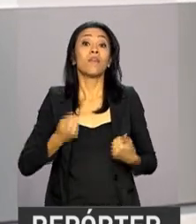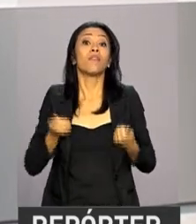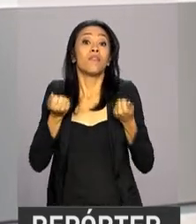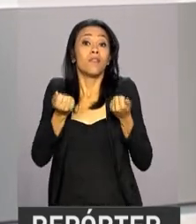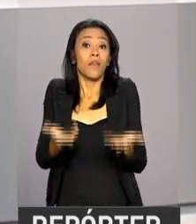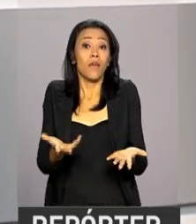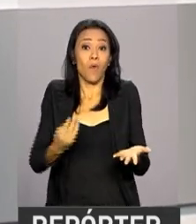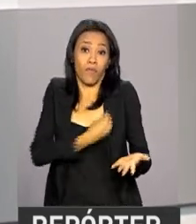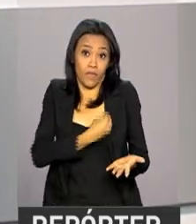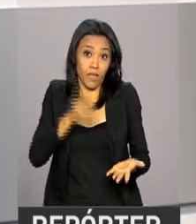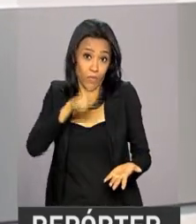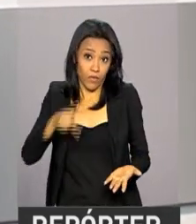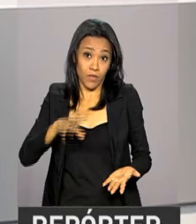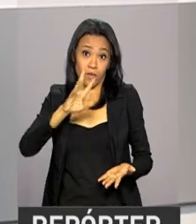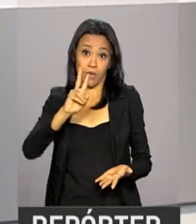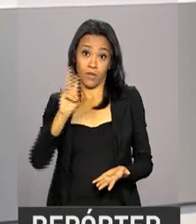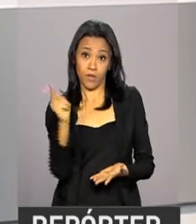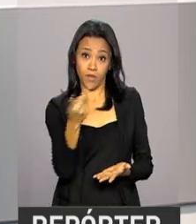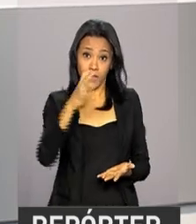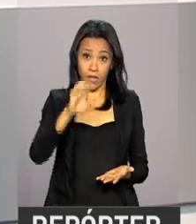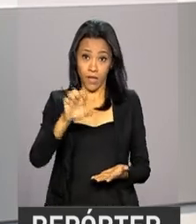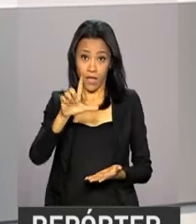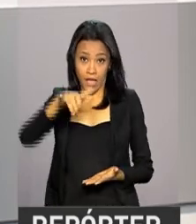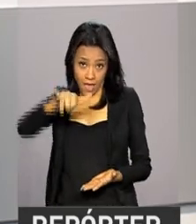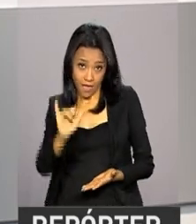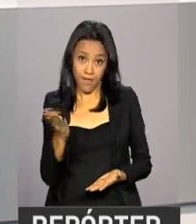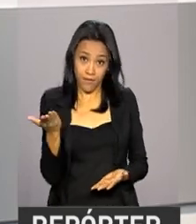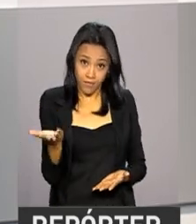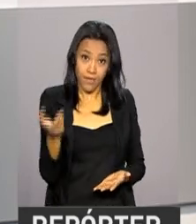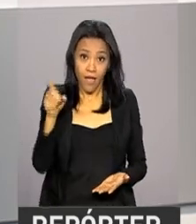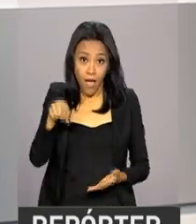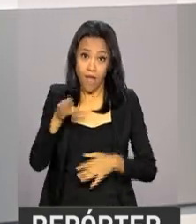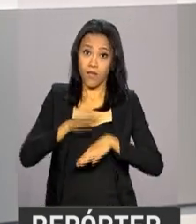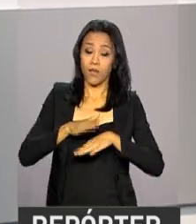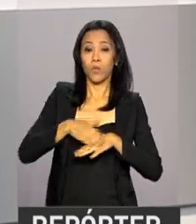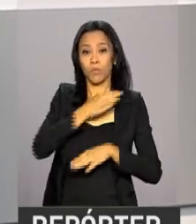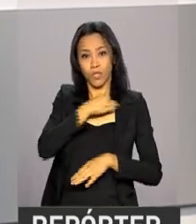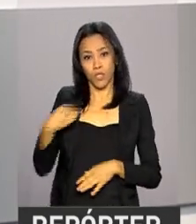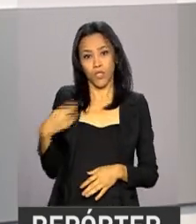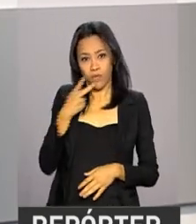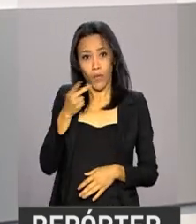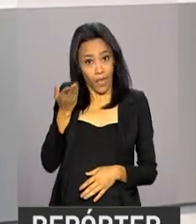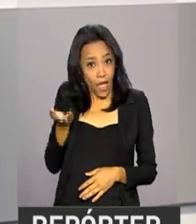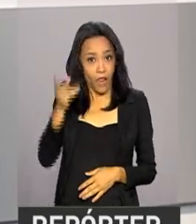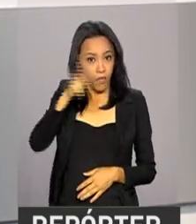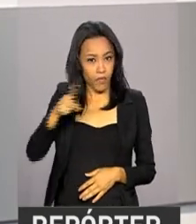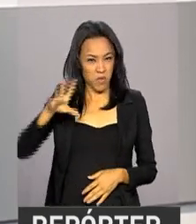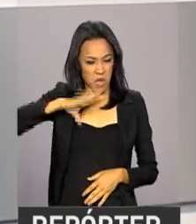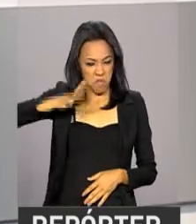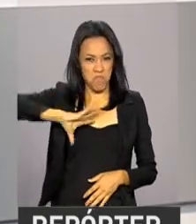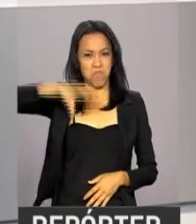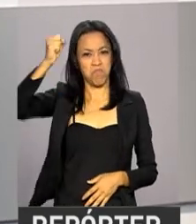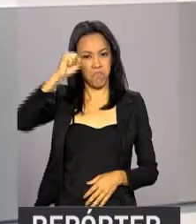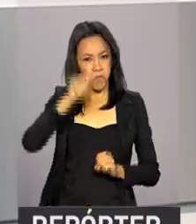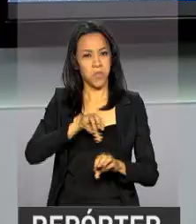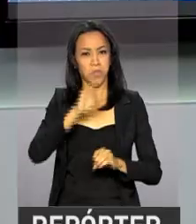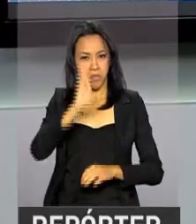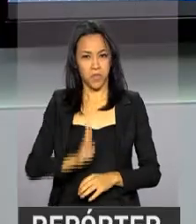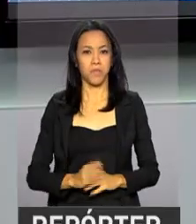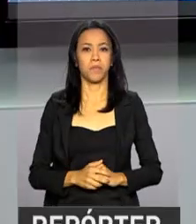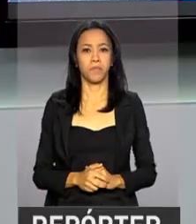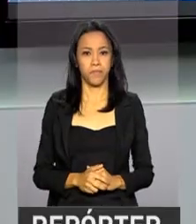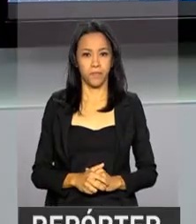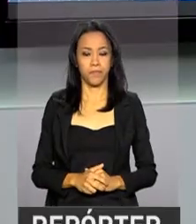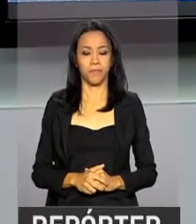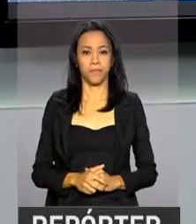crianças lbl abril batista segundo o ministro a professora é uma heroína da educação brasileira